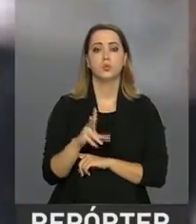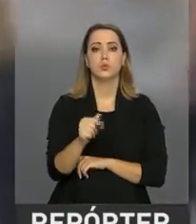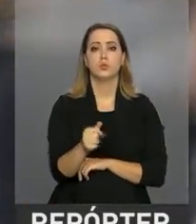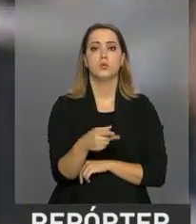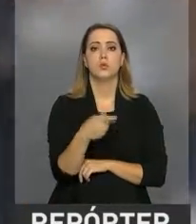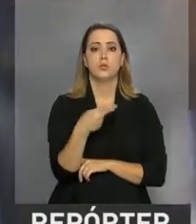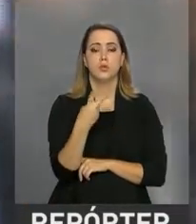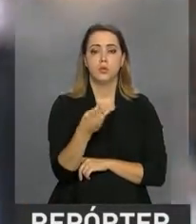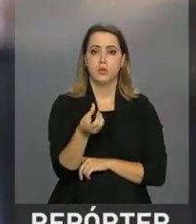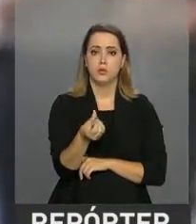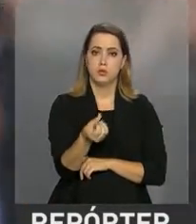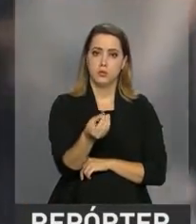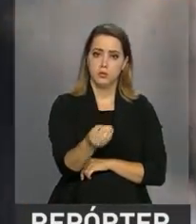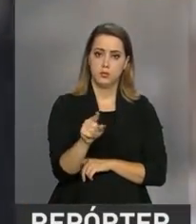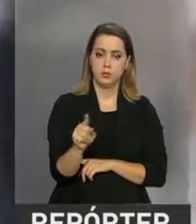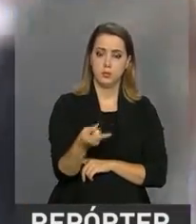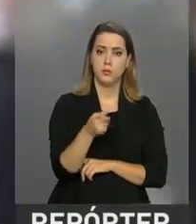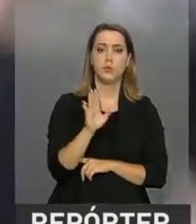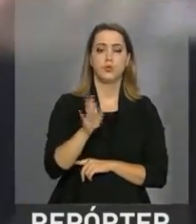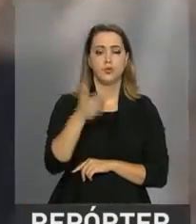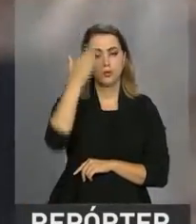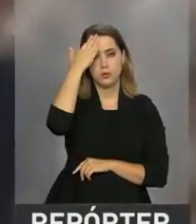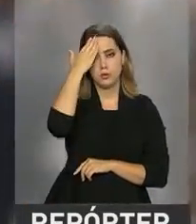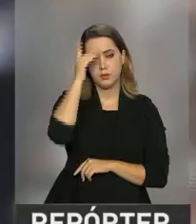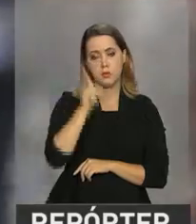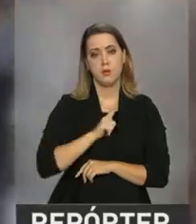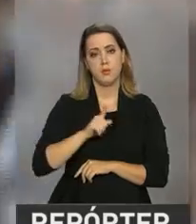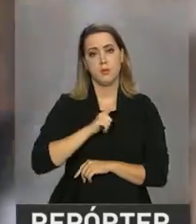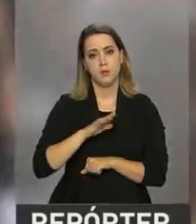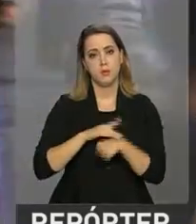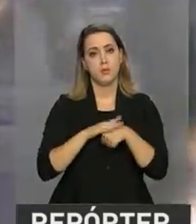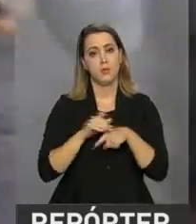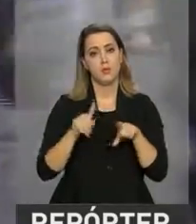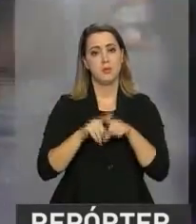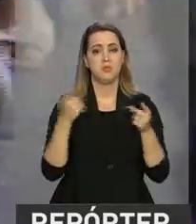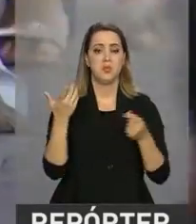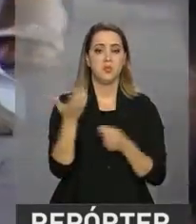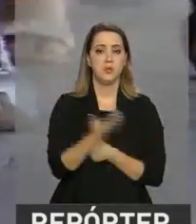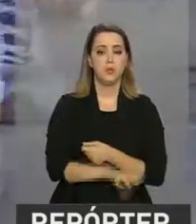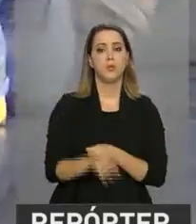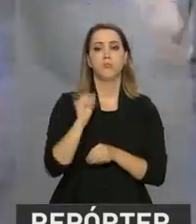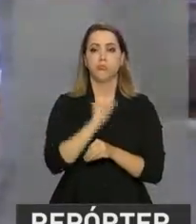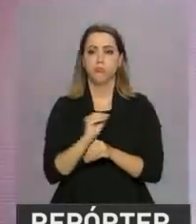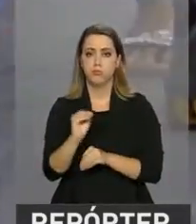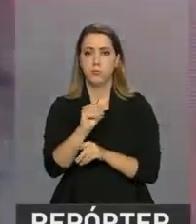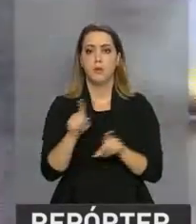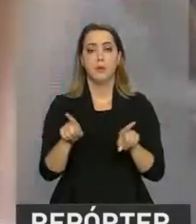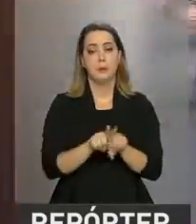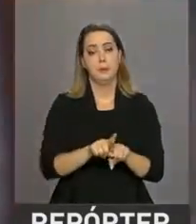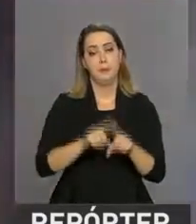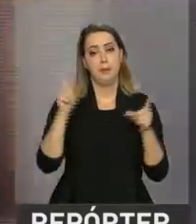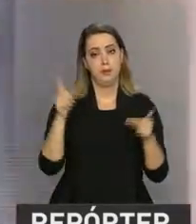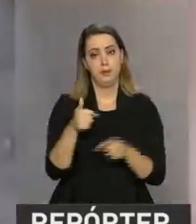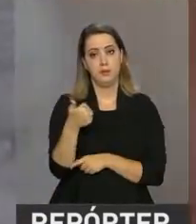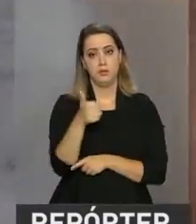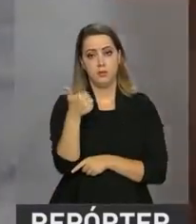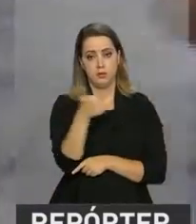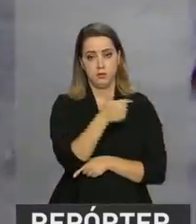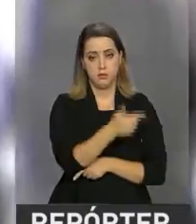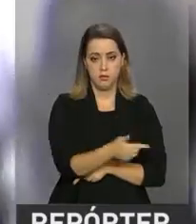260 mil pessoas sabem que têm a doença e não tratam e 112 mil não sabem que estão